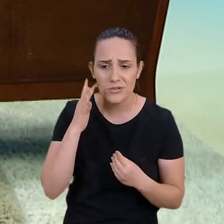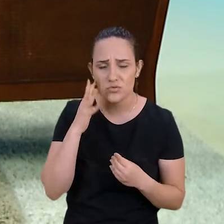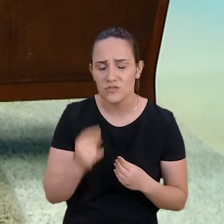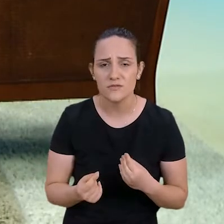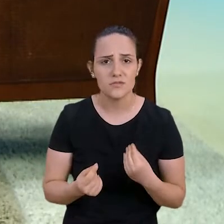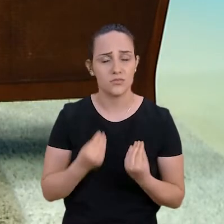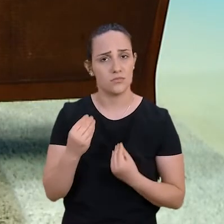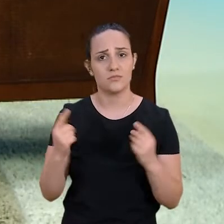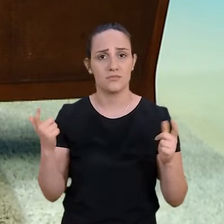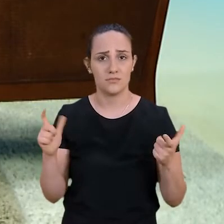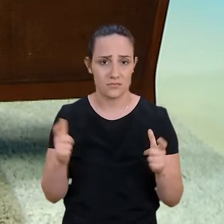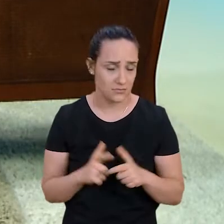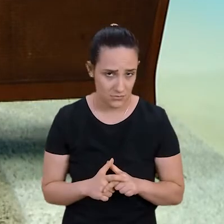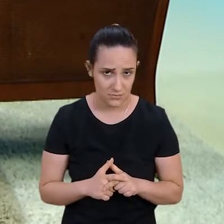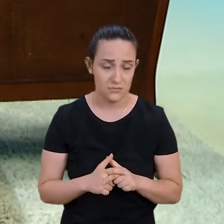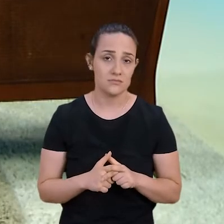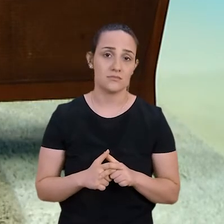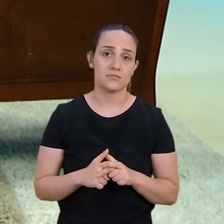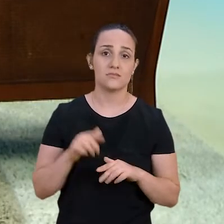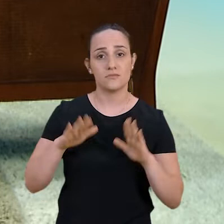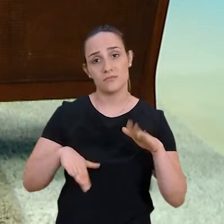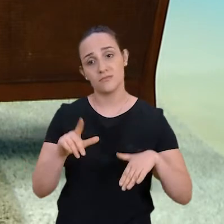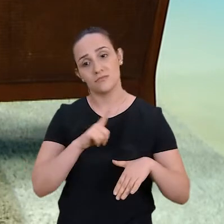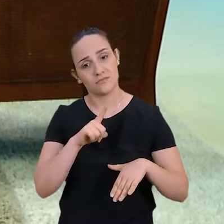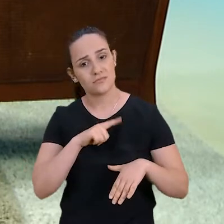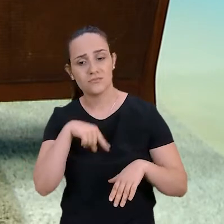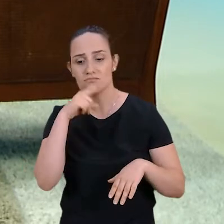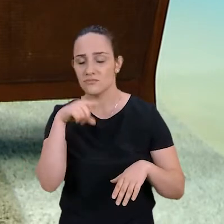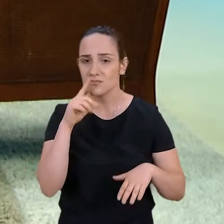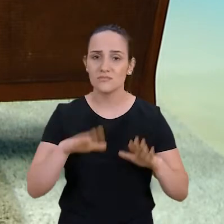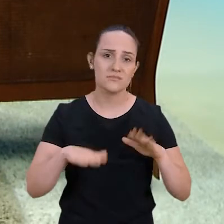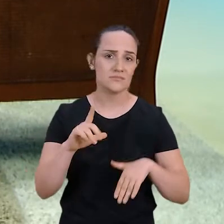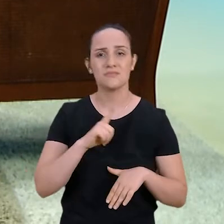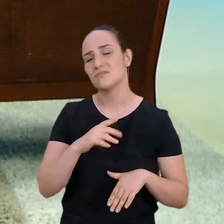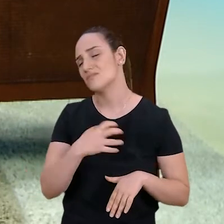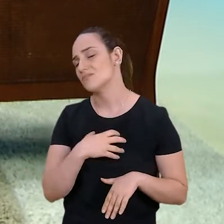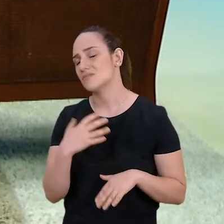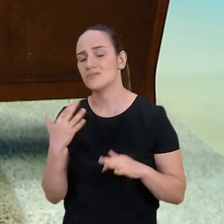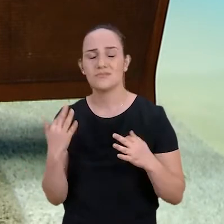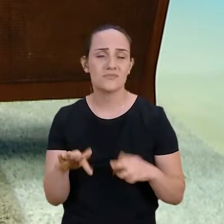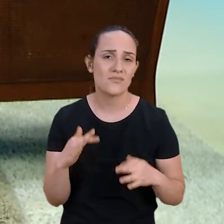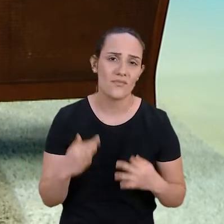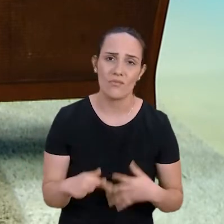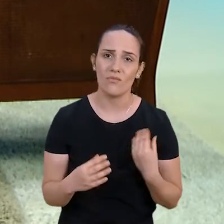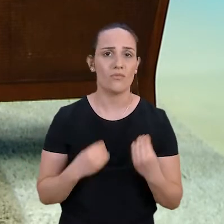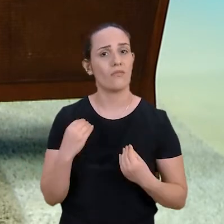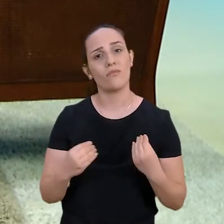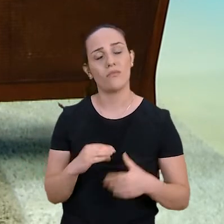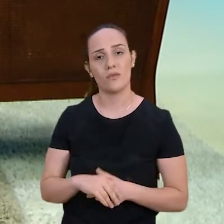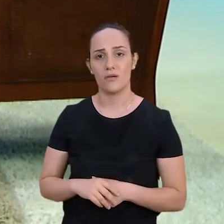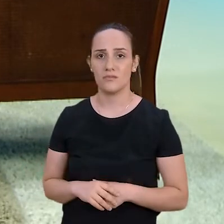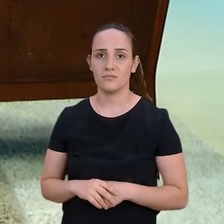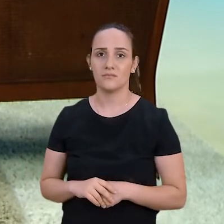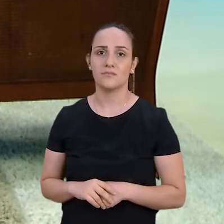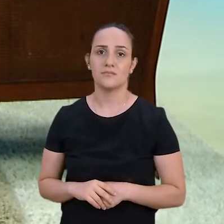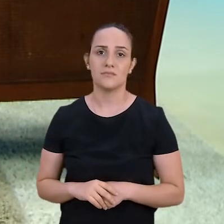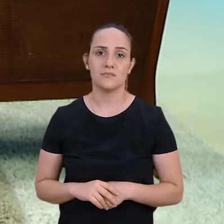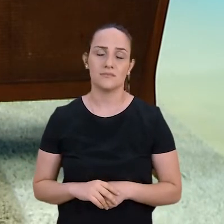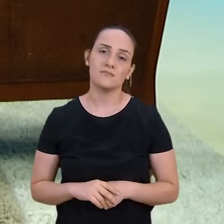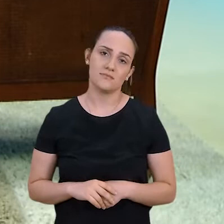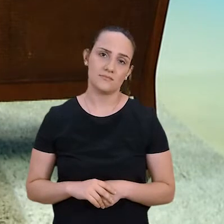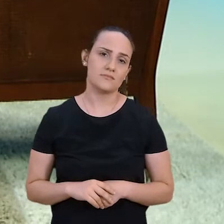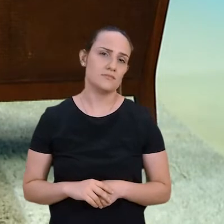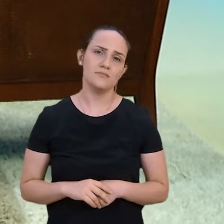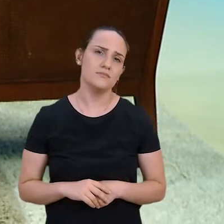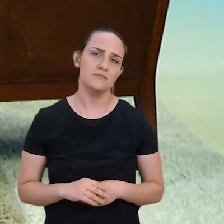tentar amenizar um pouco a dúvida, a dor de outras mães que estão passando por isso.